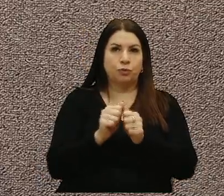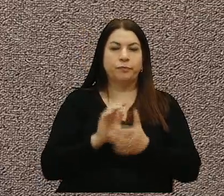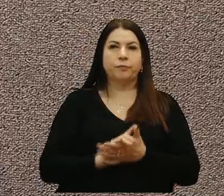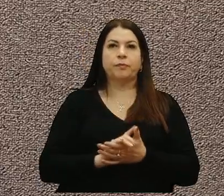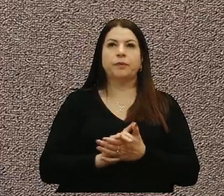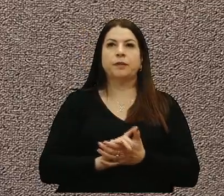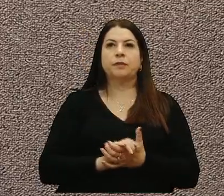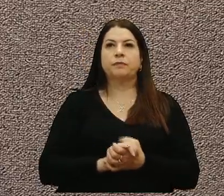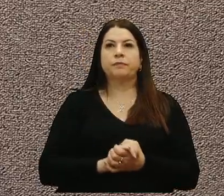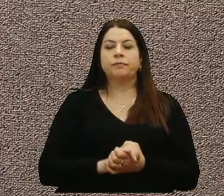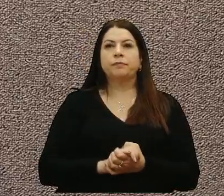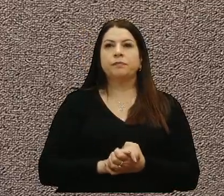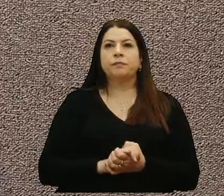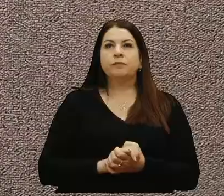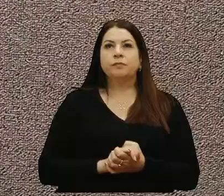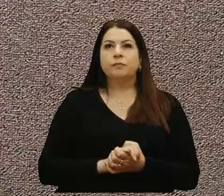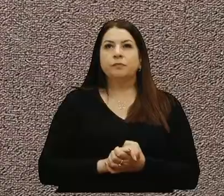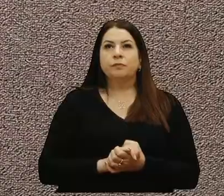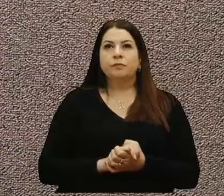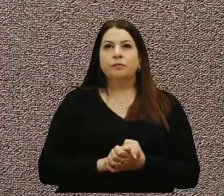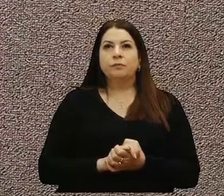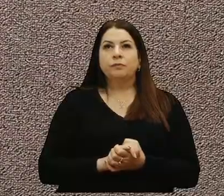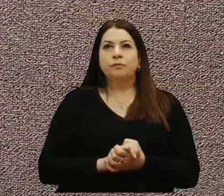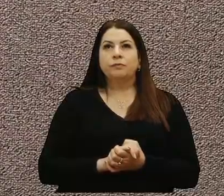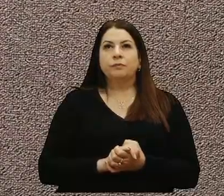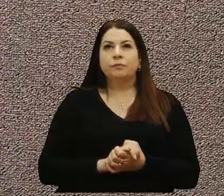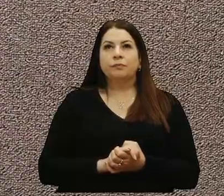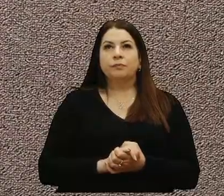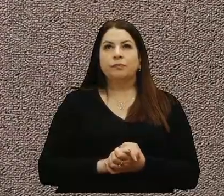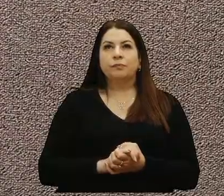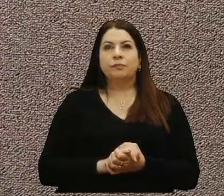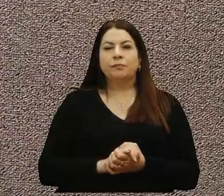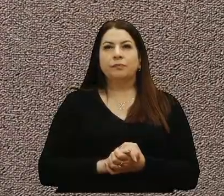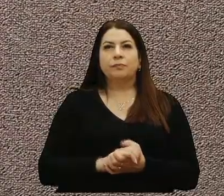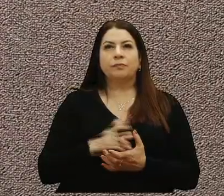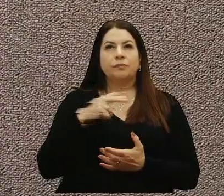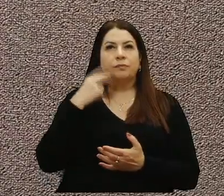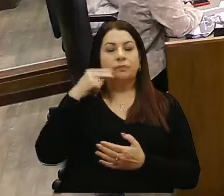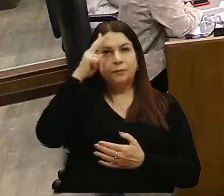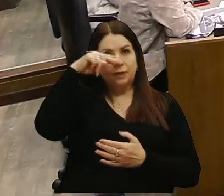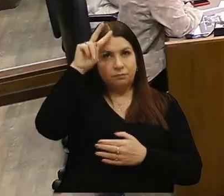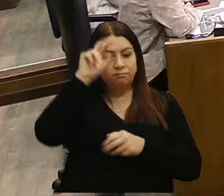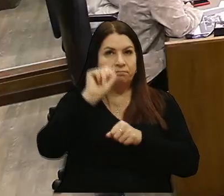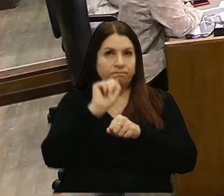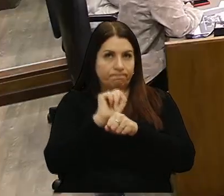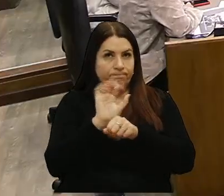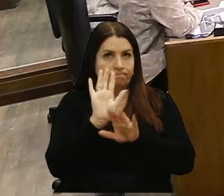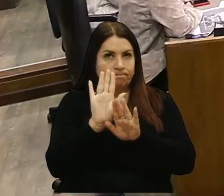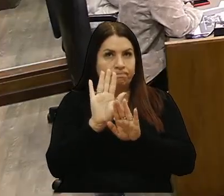Serviço Nacional de Aprendizagem Comercial, SENAC. Vereador Edson, vamos